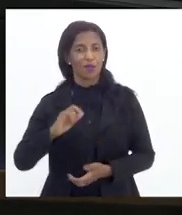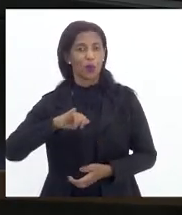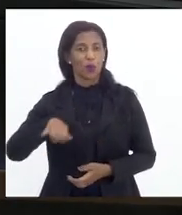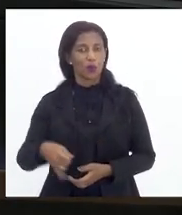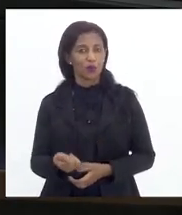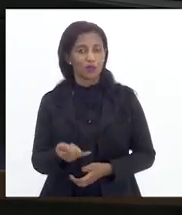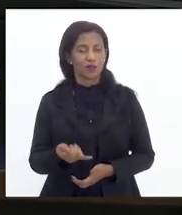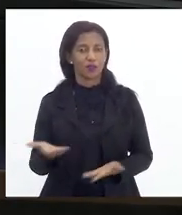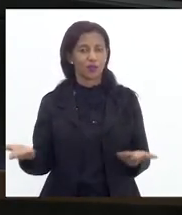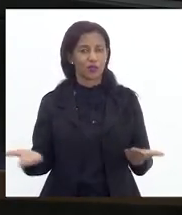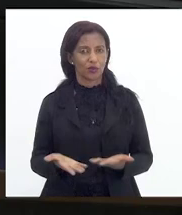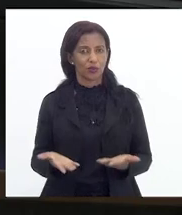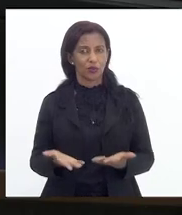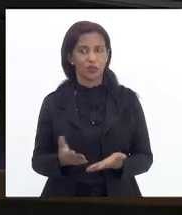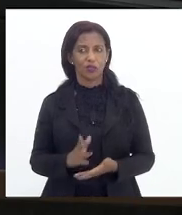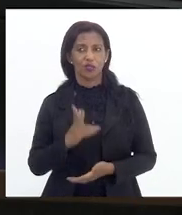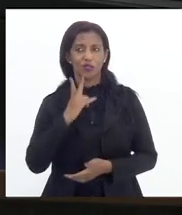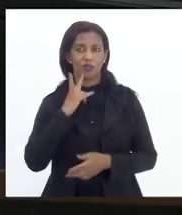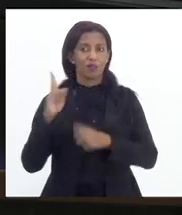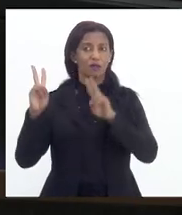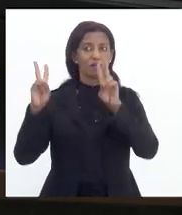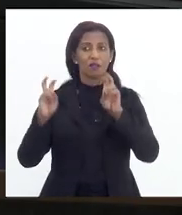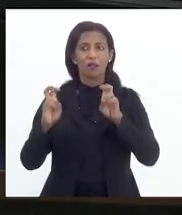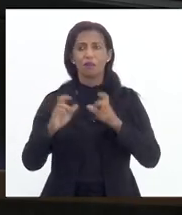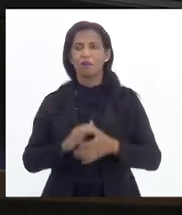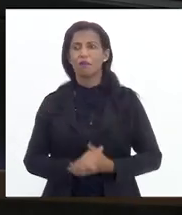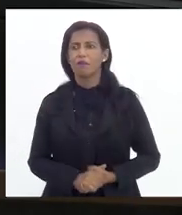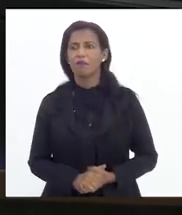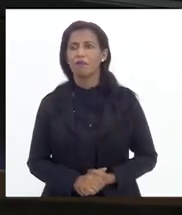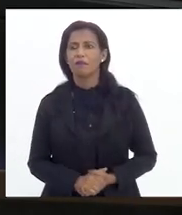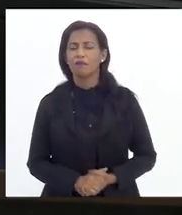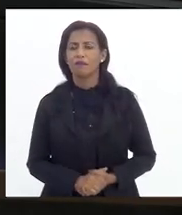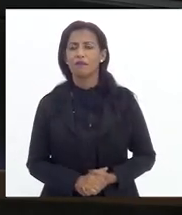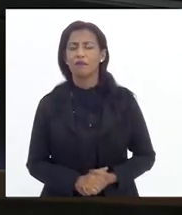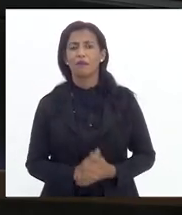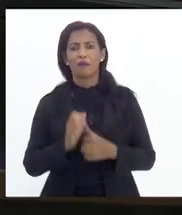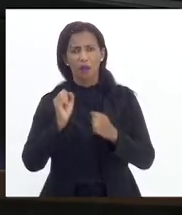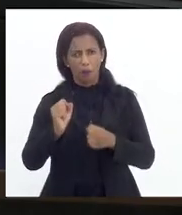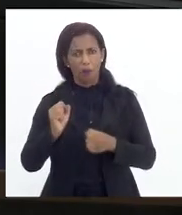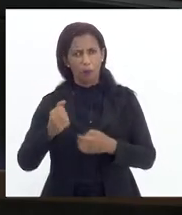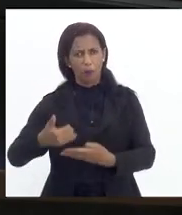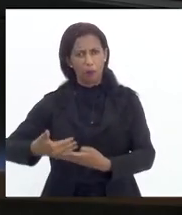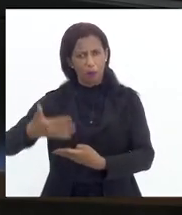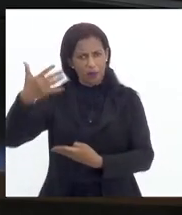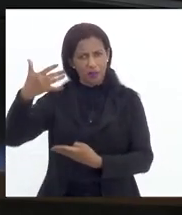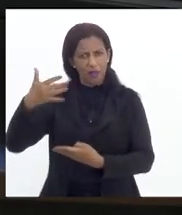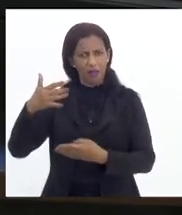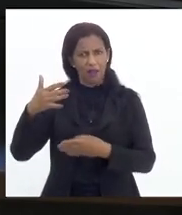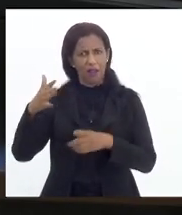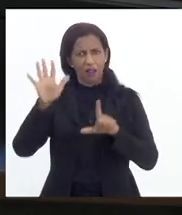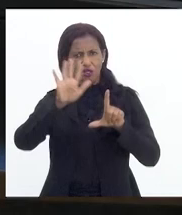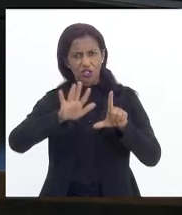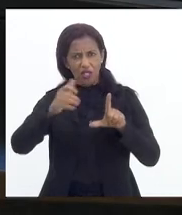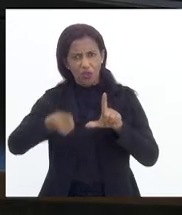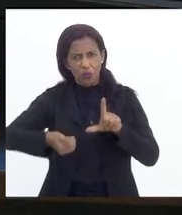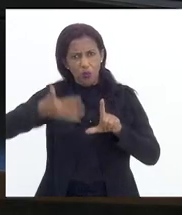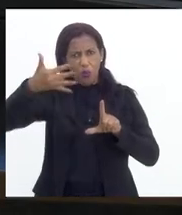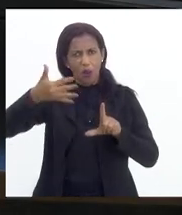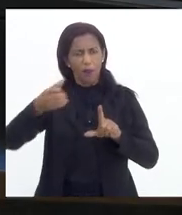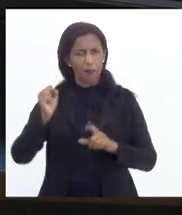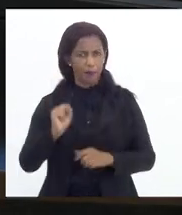oportunidade aqui de abordar alguns temas eu queria pode passar um slide porque